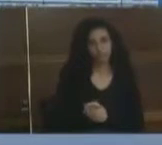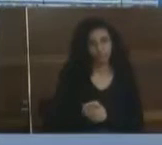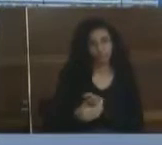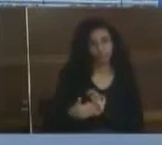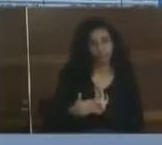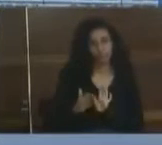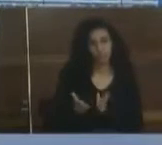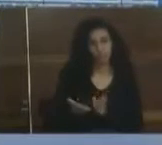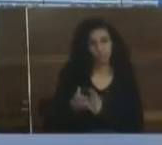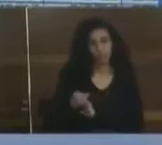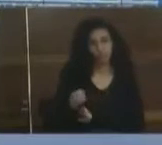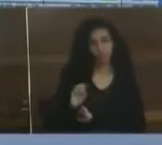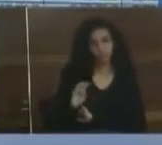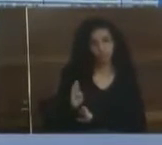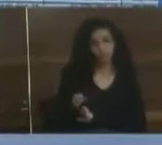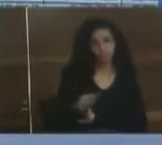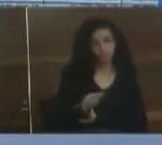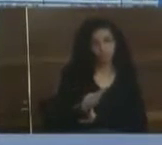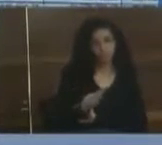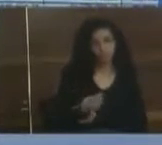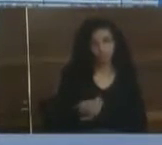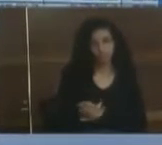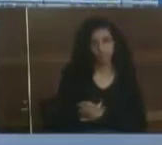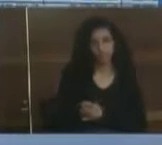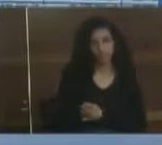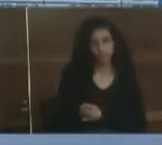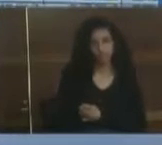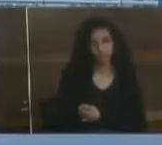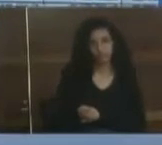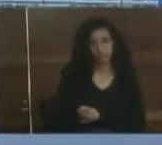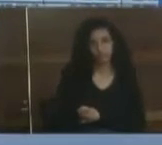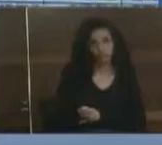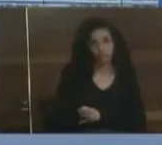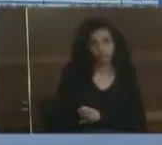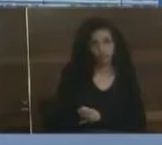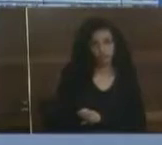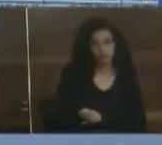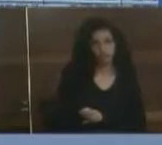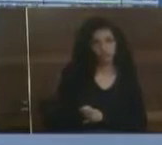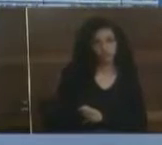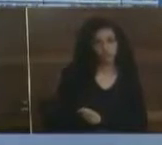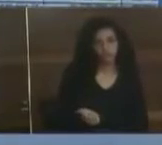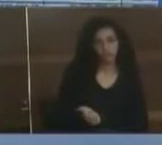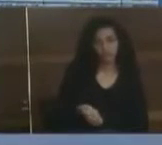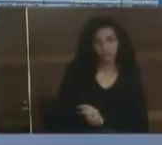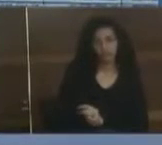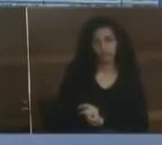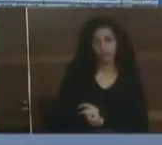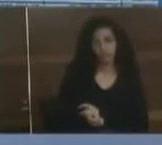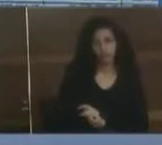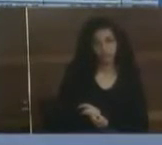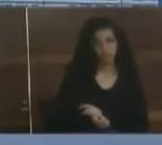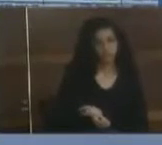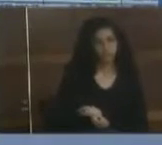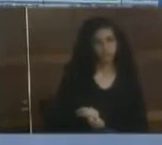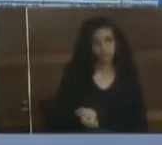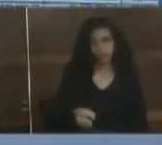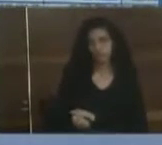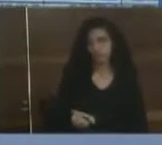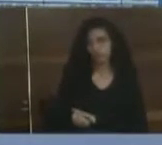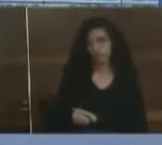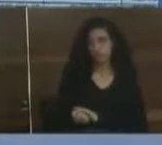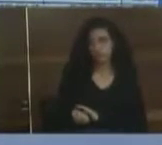9 milhões 294 mil reais despesas empenhadas até o quadrimestre 36 milhões